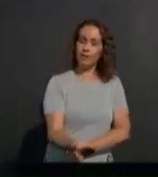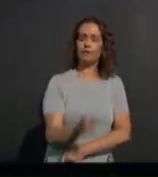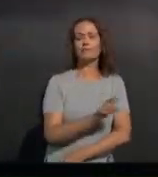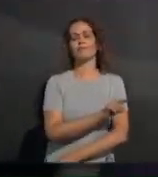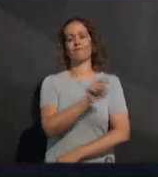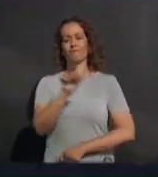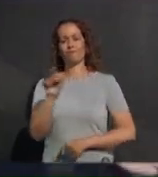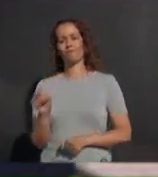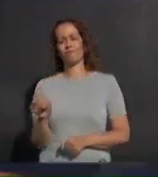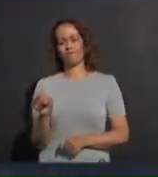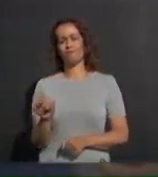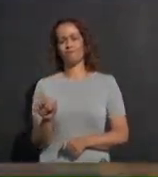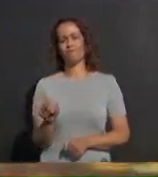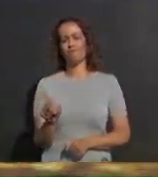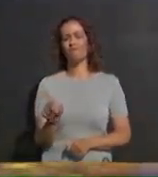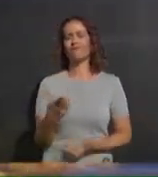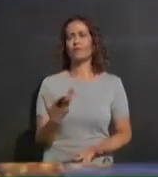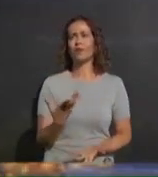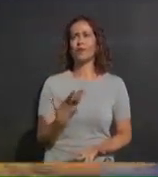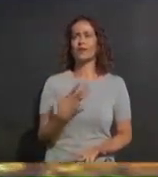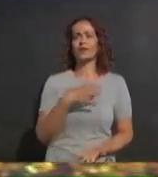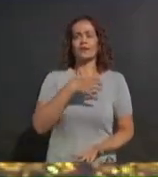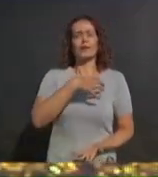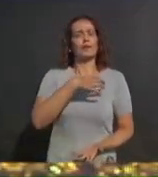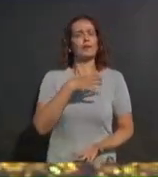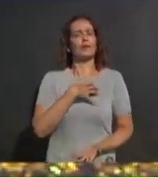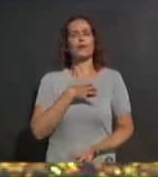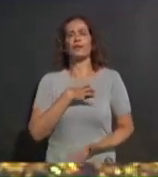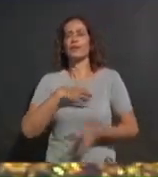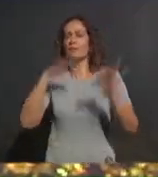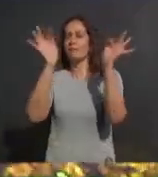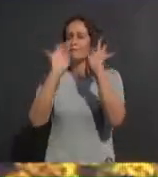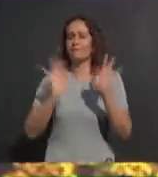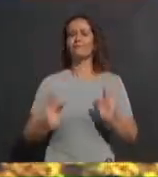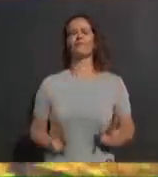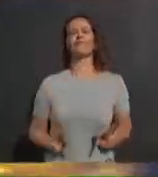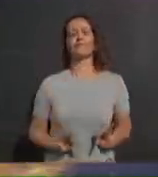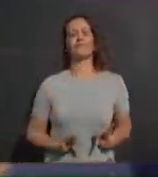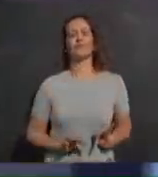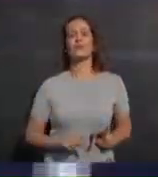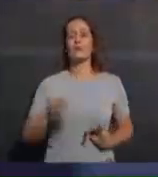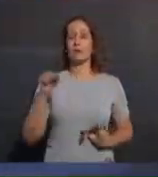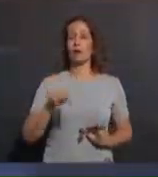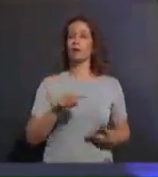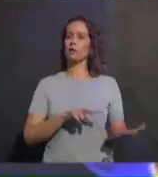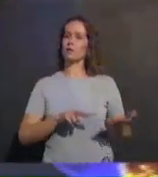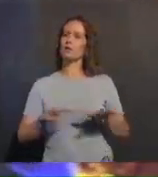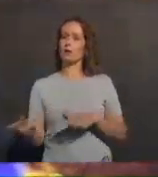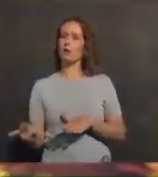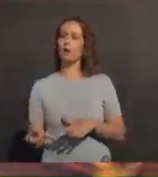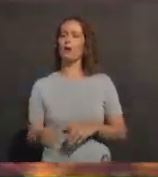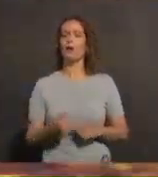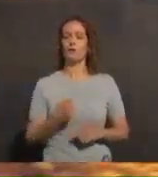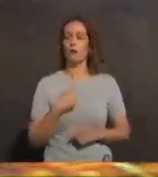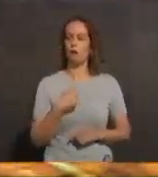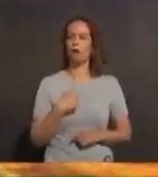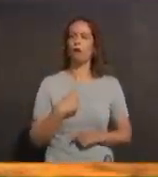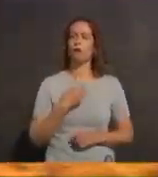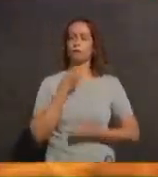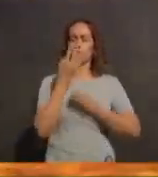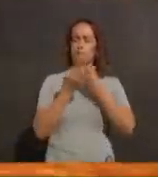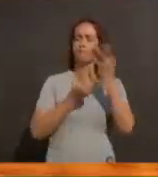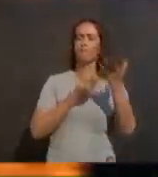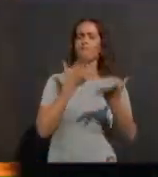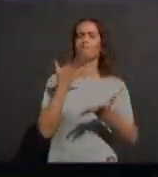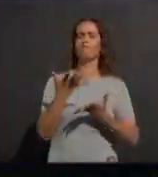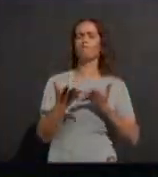vai achar algo extraordinário. Essa semana eu fiz um desabafo no story. Falei, gente, por favor, quando você for